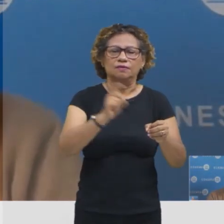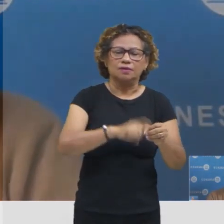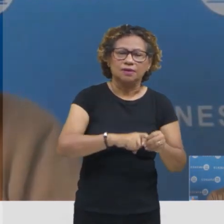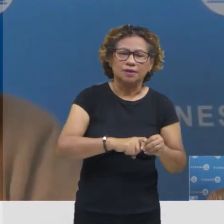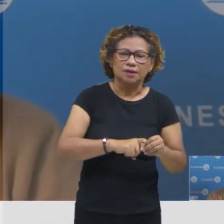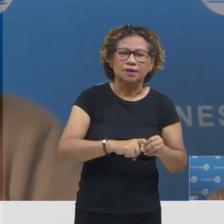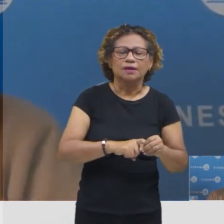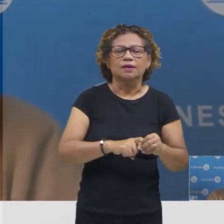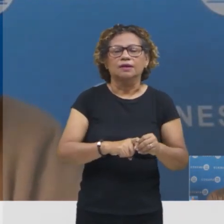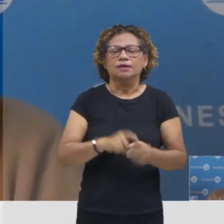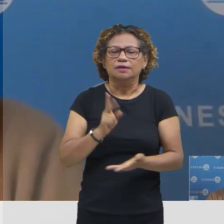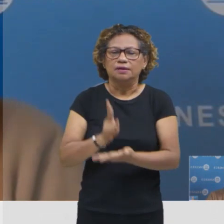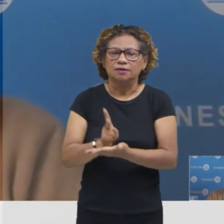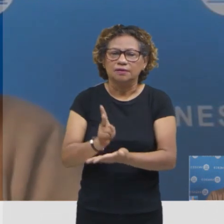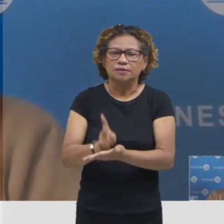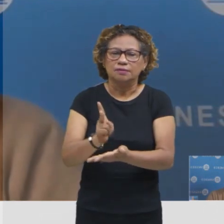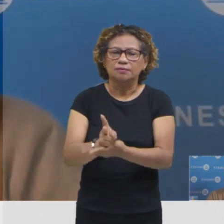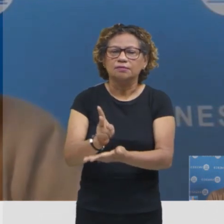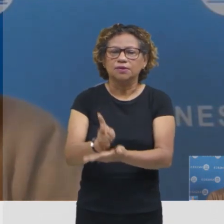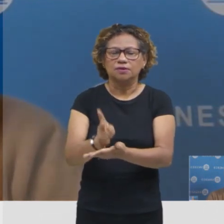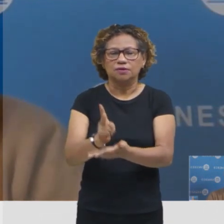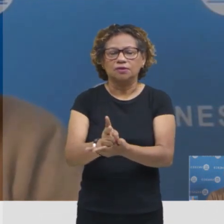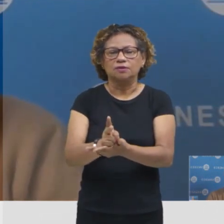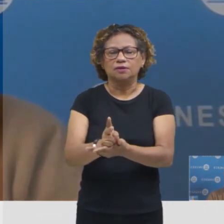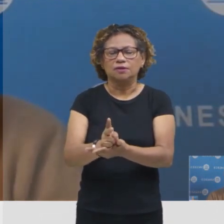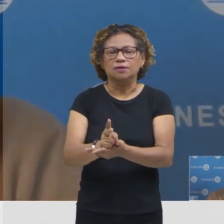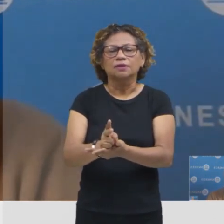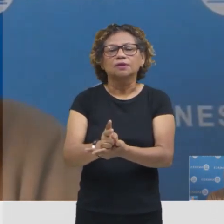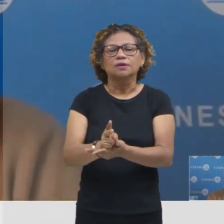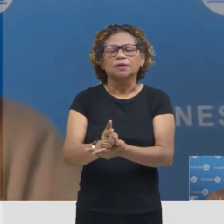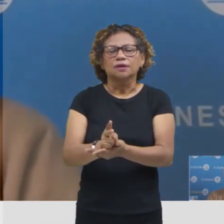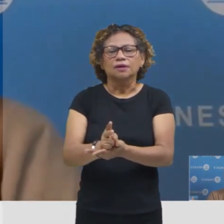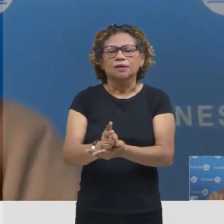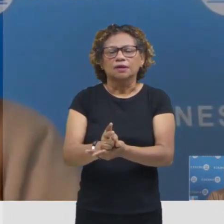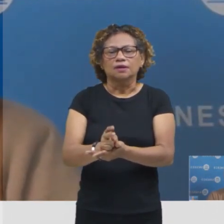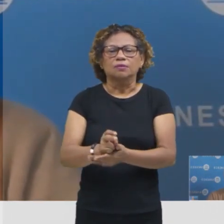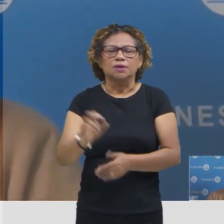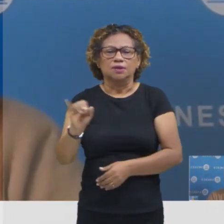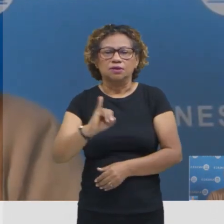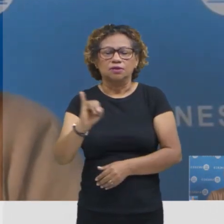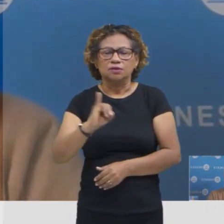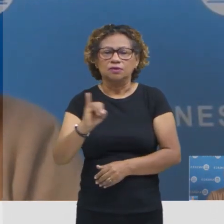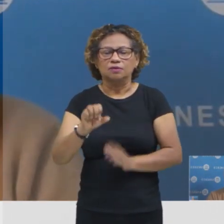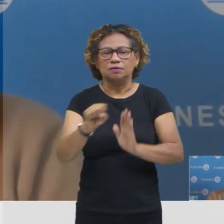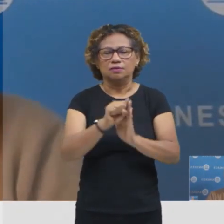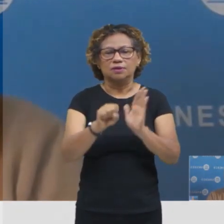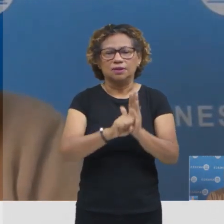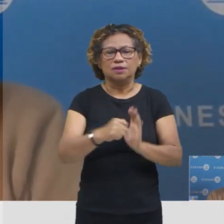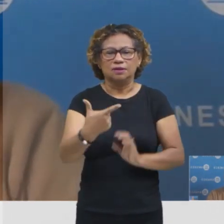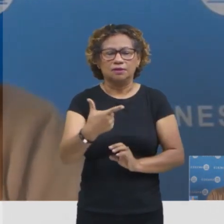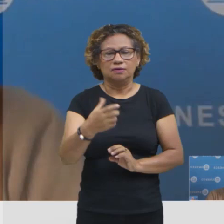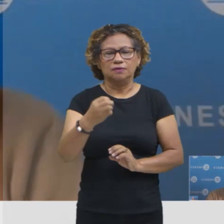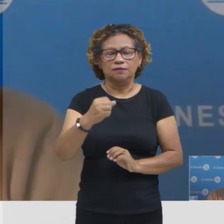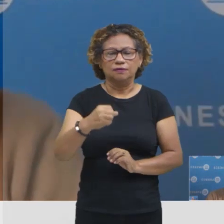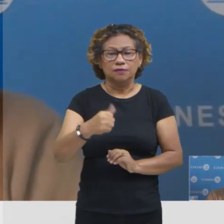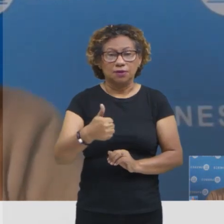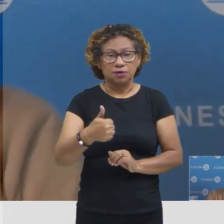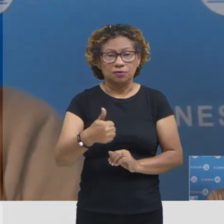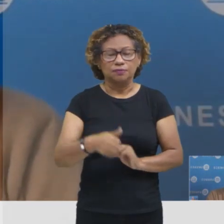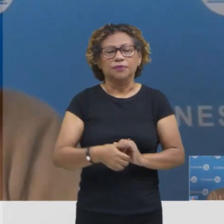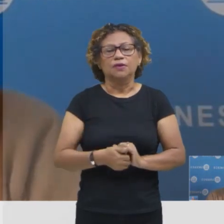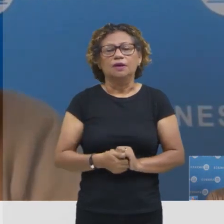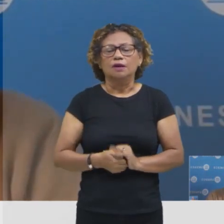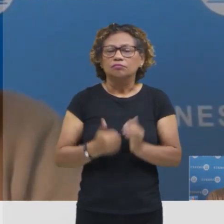escola vai continuar a ser uma das instituições centrais do século XXI, saber que nessa